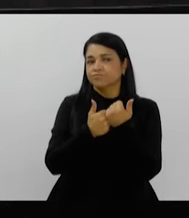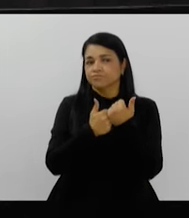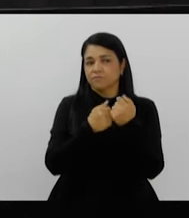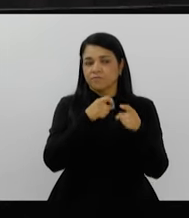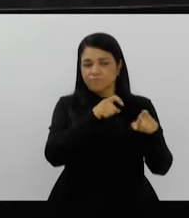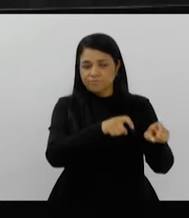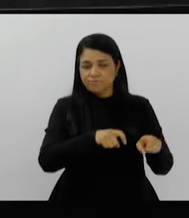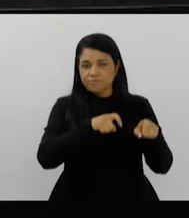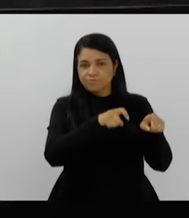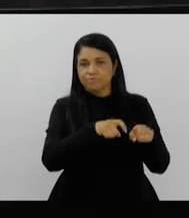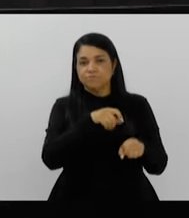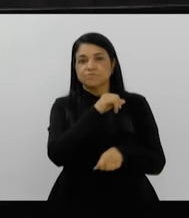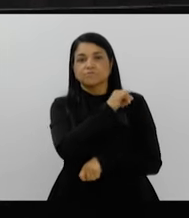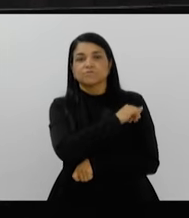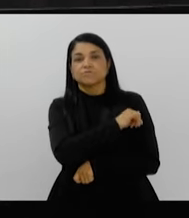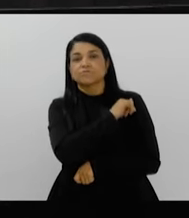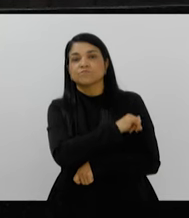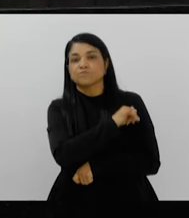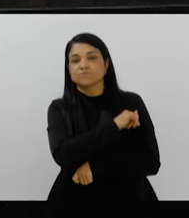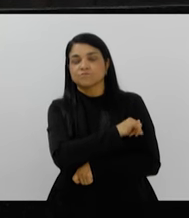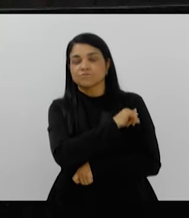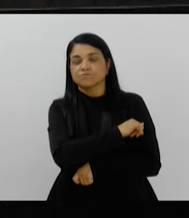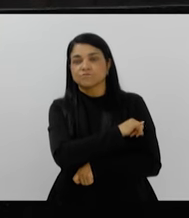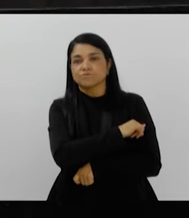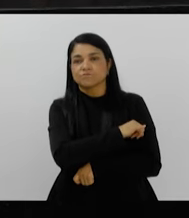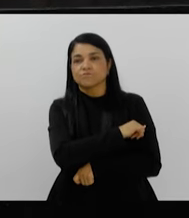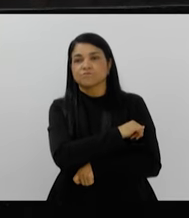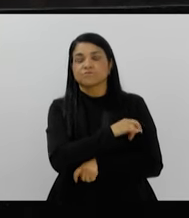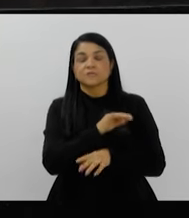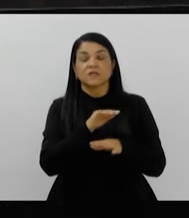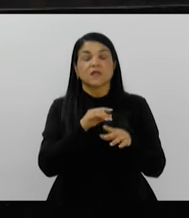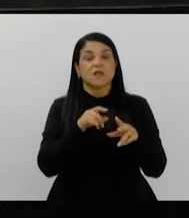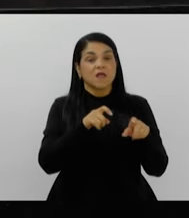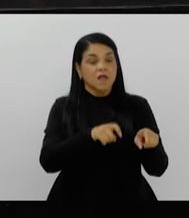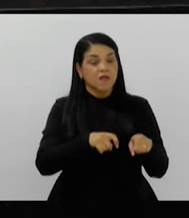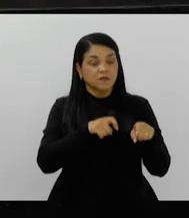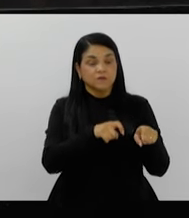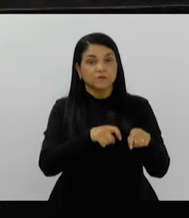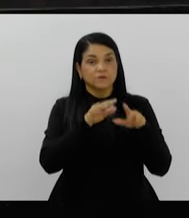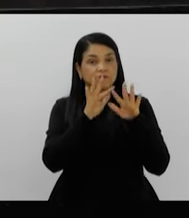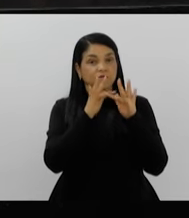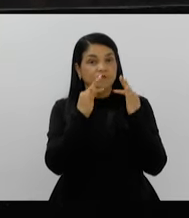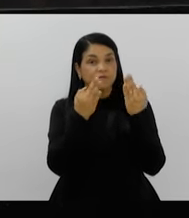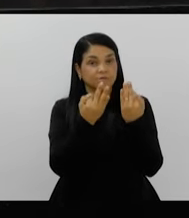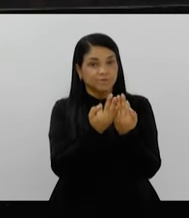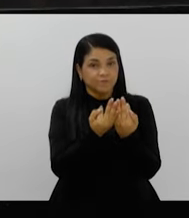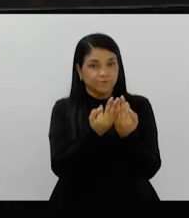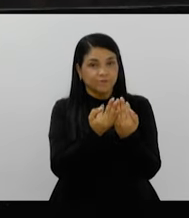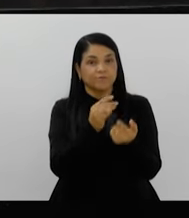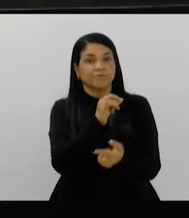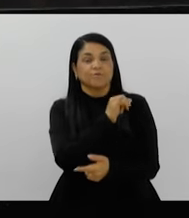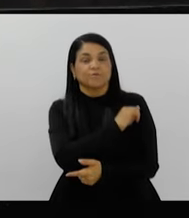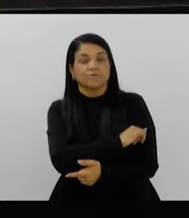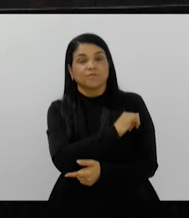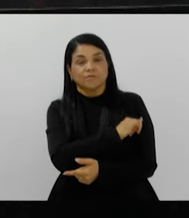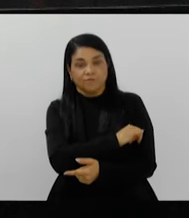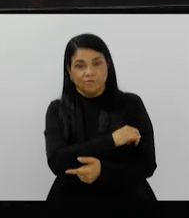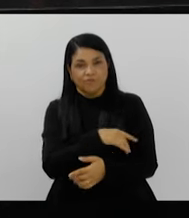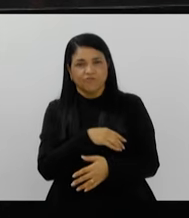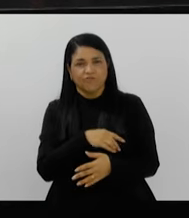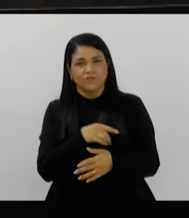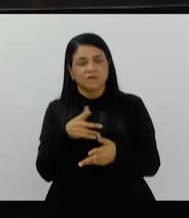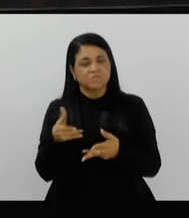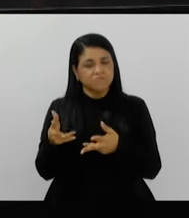agricultura fluminense, a agricultura familiar fluminense. Enquanto nós vemos a